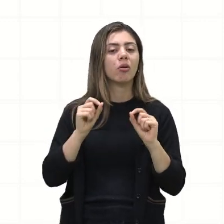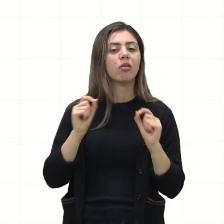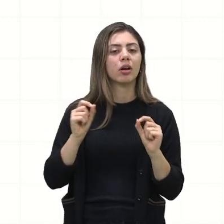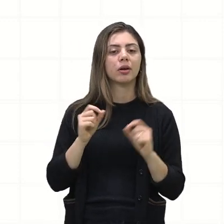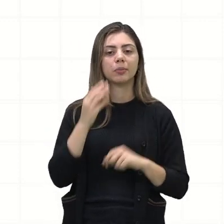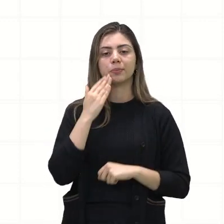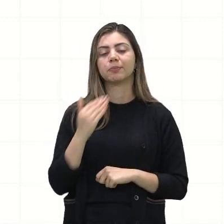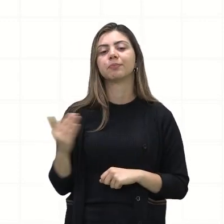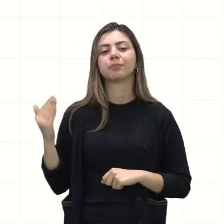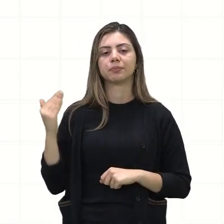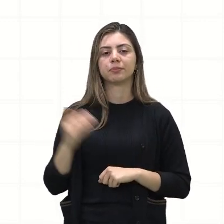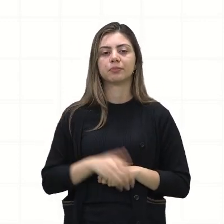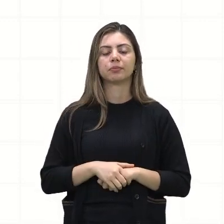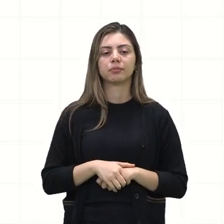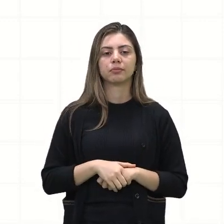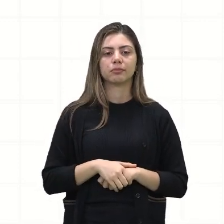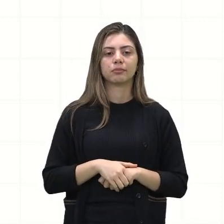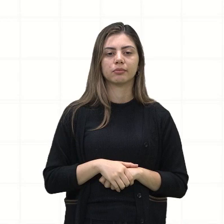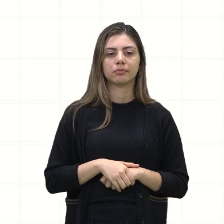é